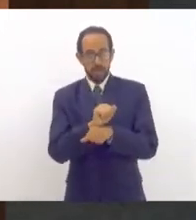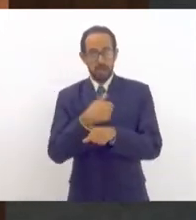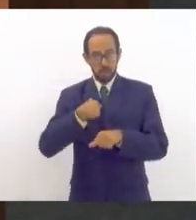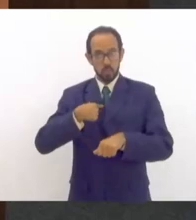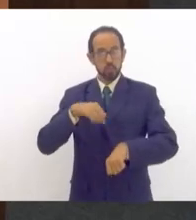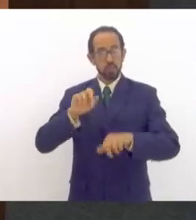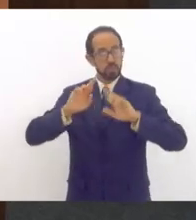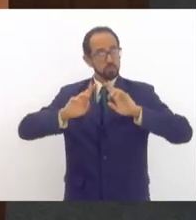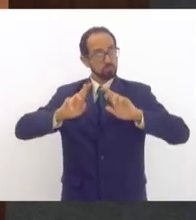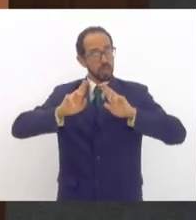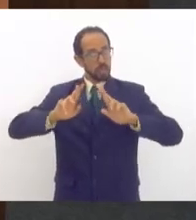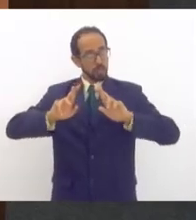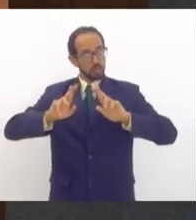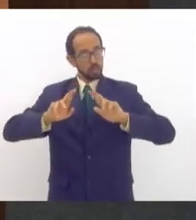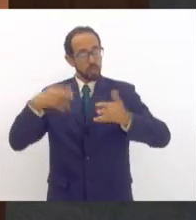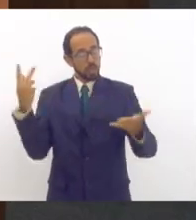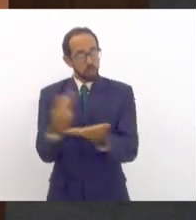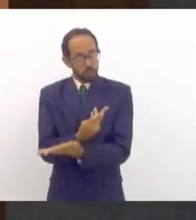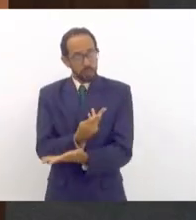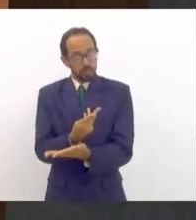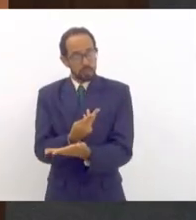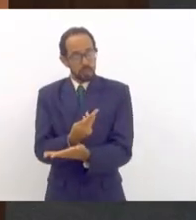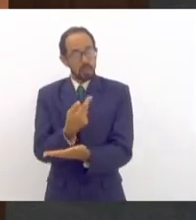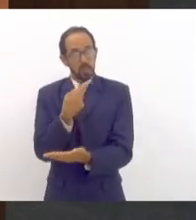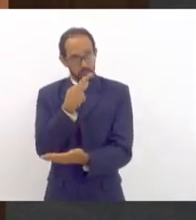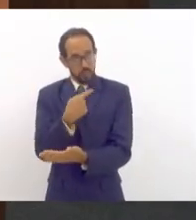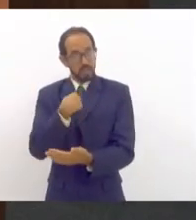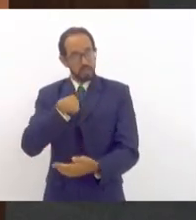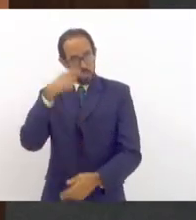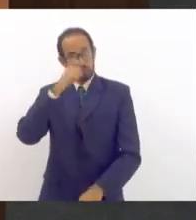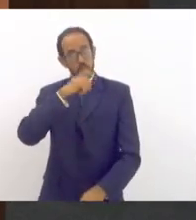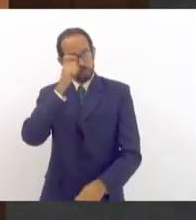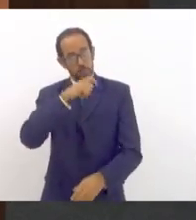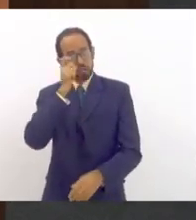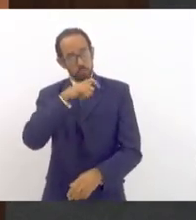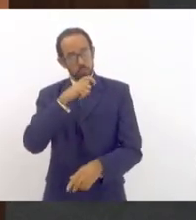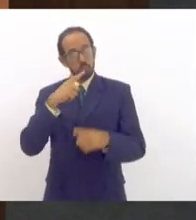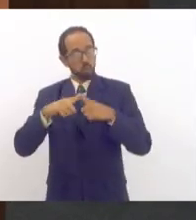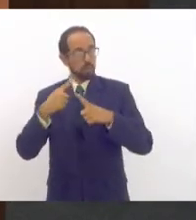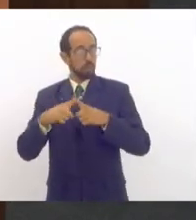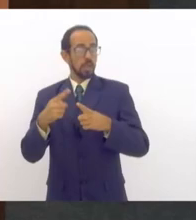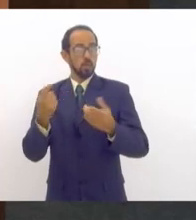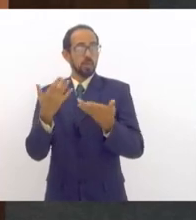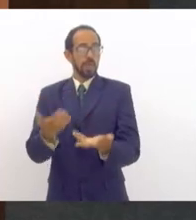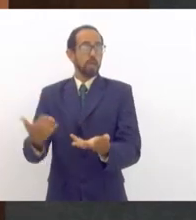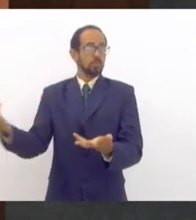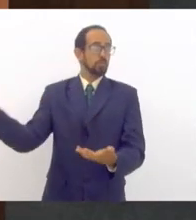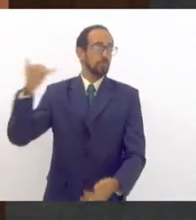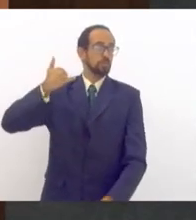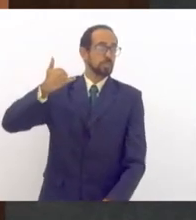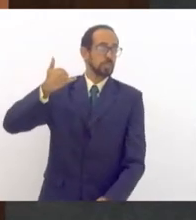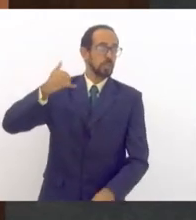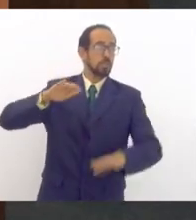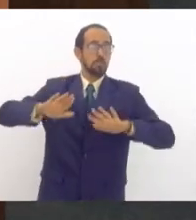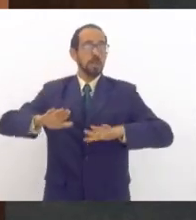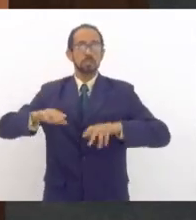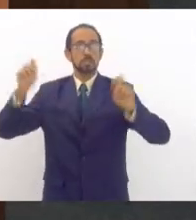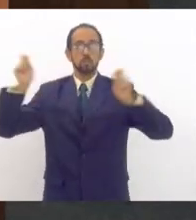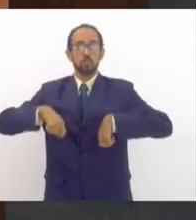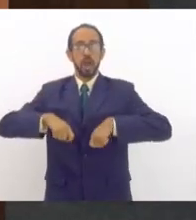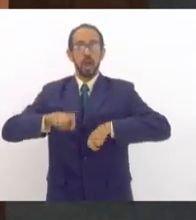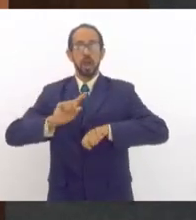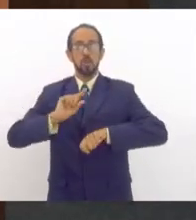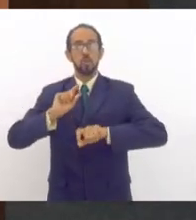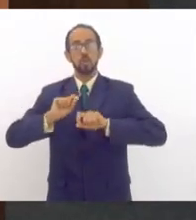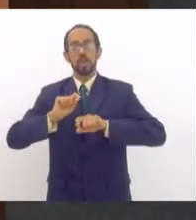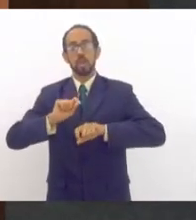eu quero ser desmentido eu quero que venha aqui uma resposta e me diga que o governo vai pagar agora o que não dá é para